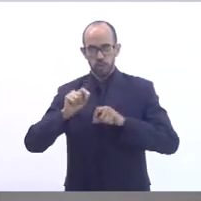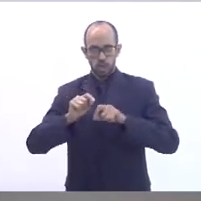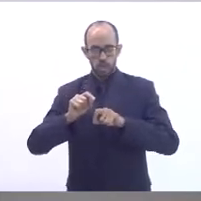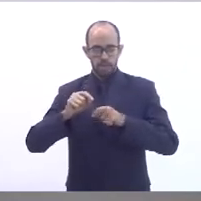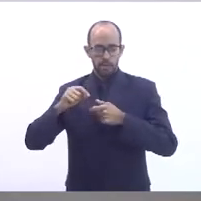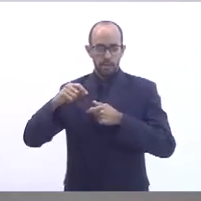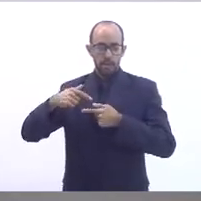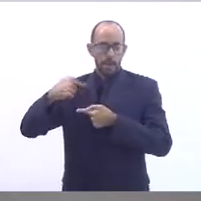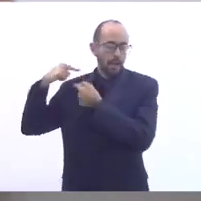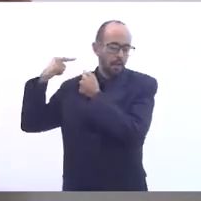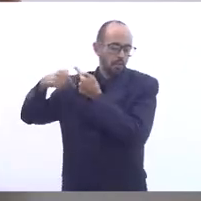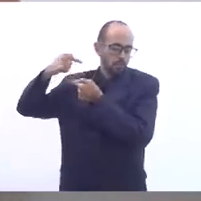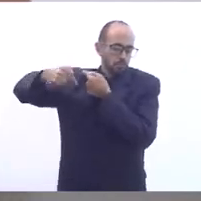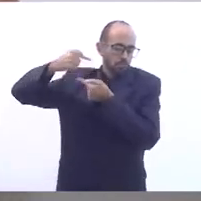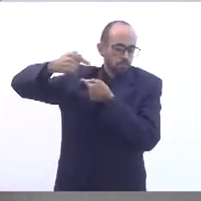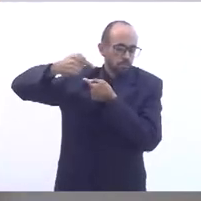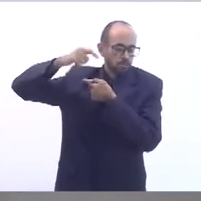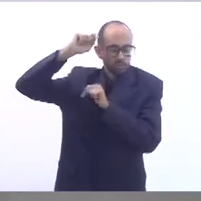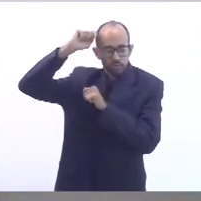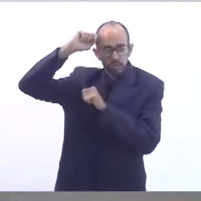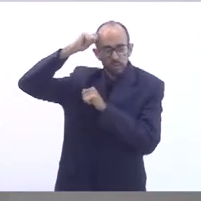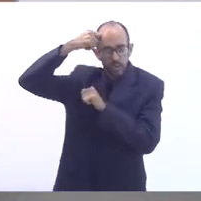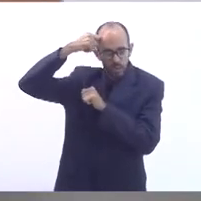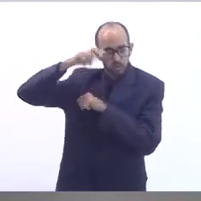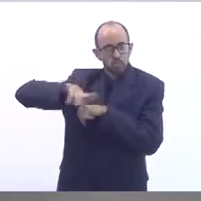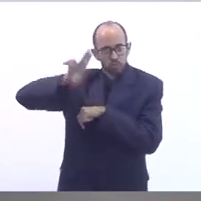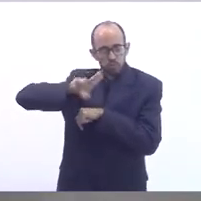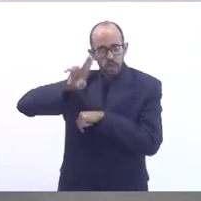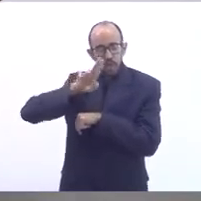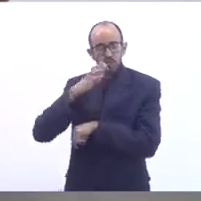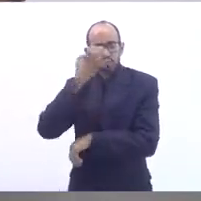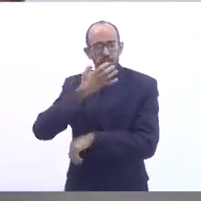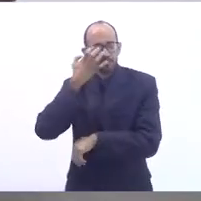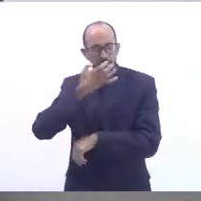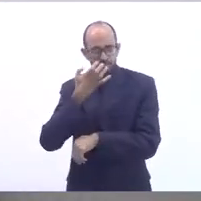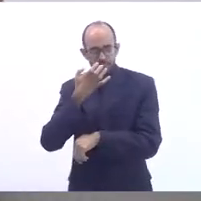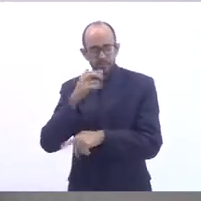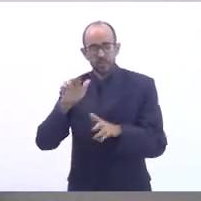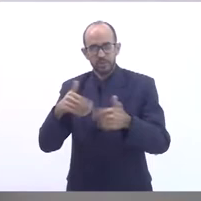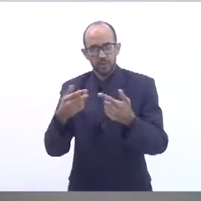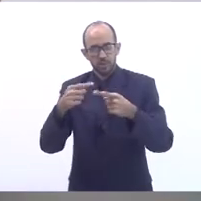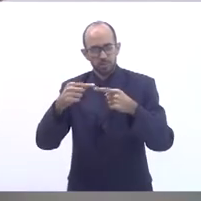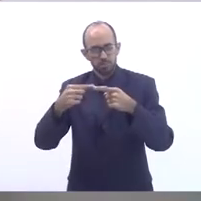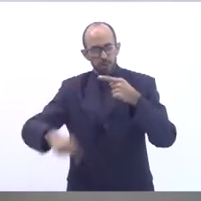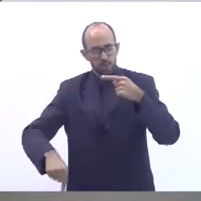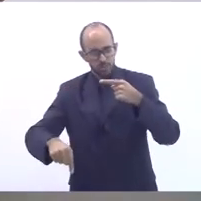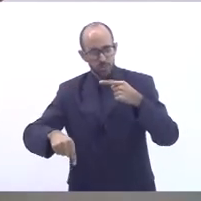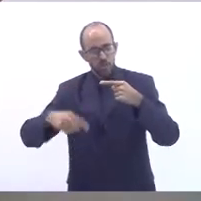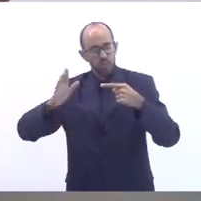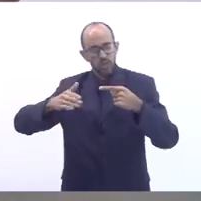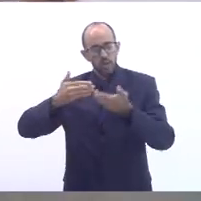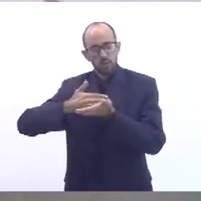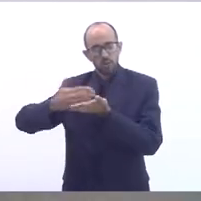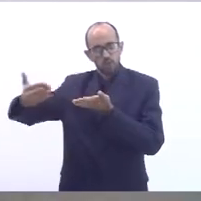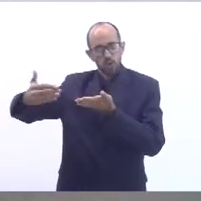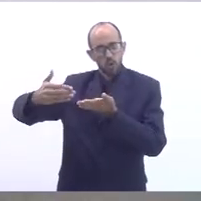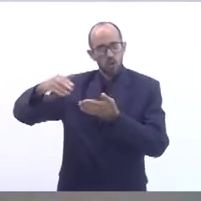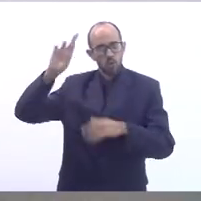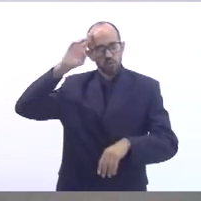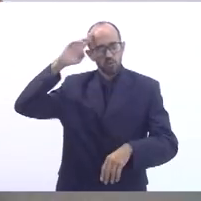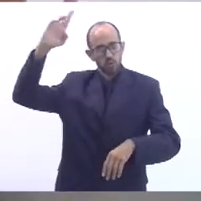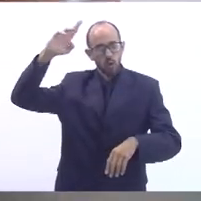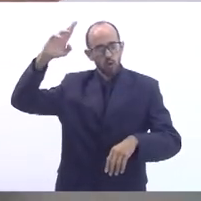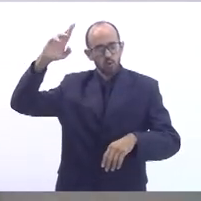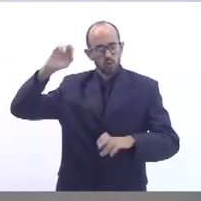Ela também tem dos negros né do usuário dos seus cânticos eo proibicionismo ele vem desde loja atrás dos Senhores de Engenho